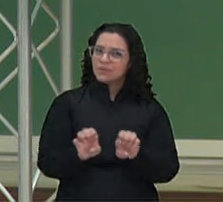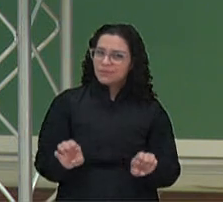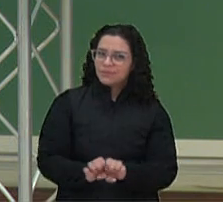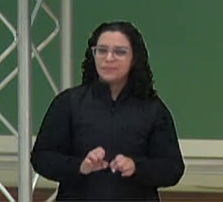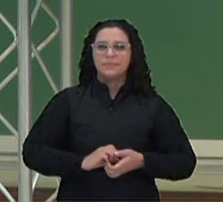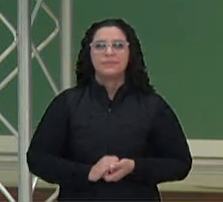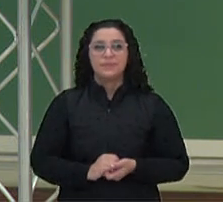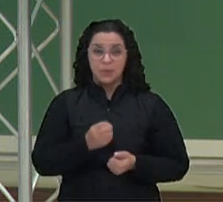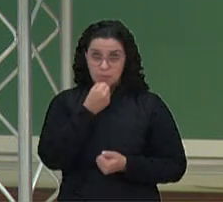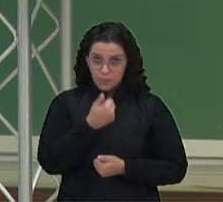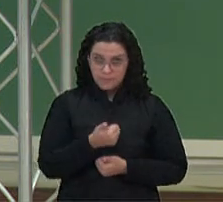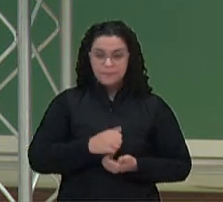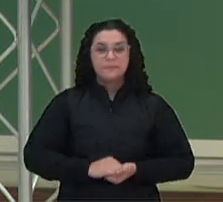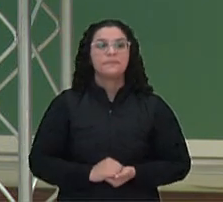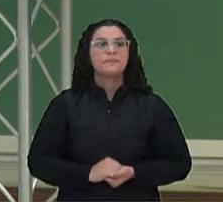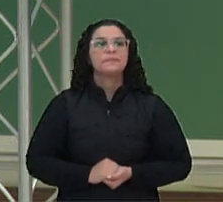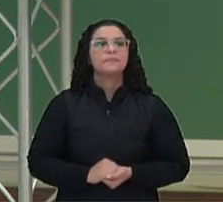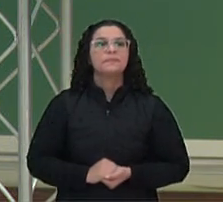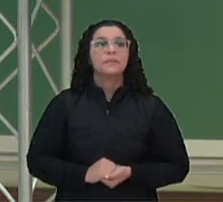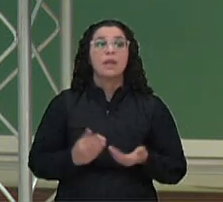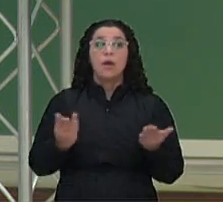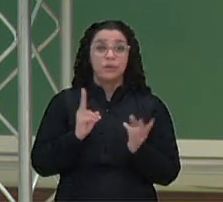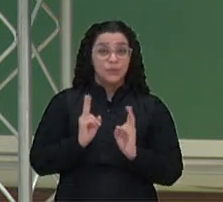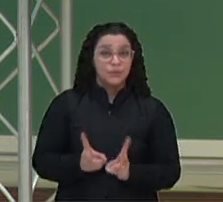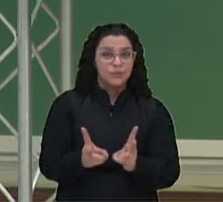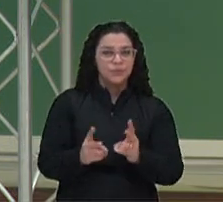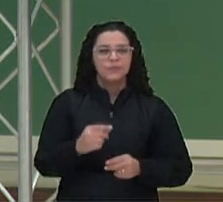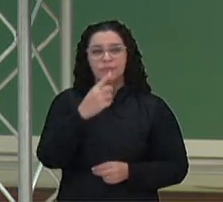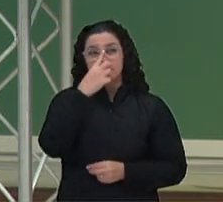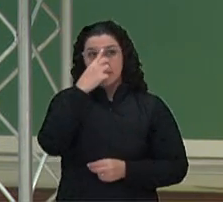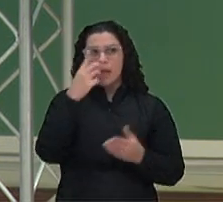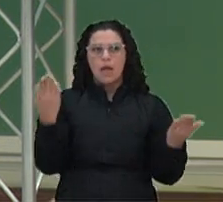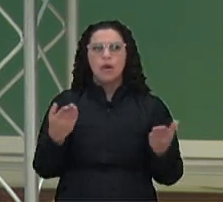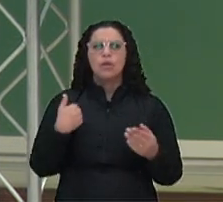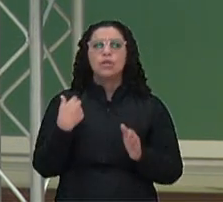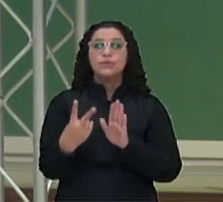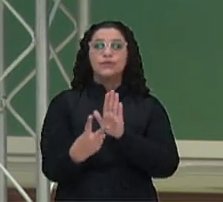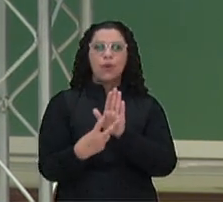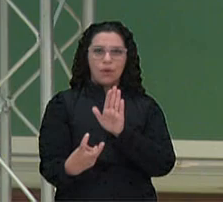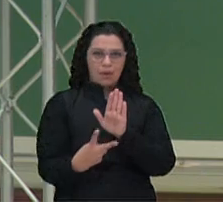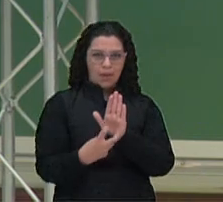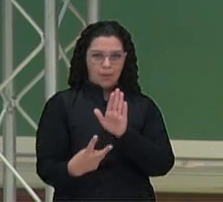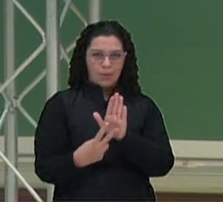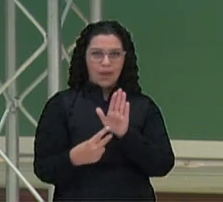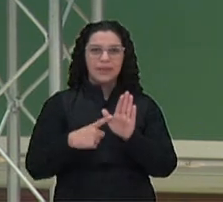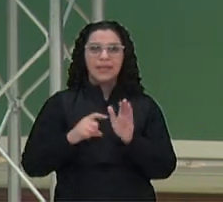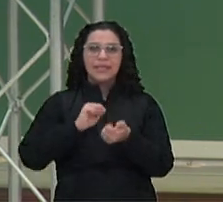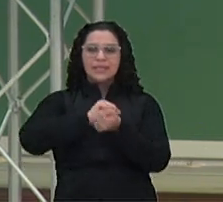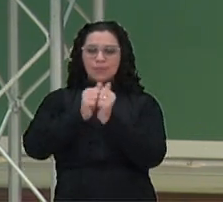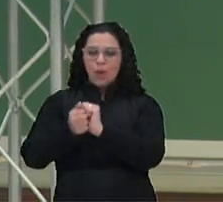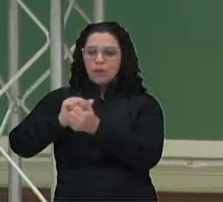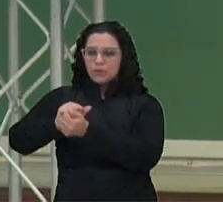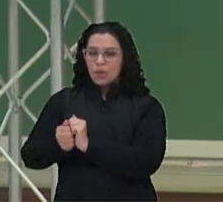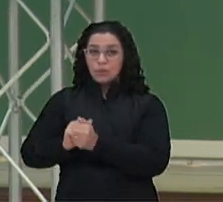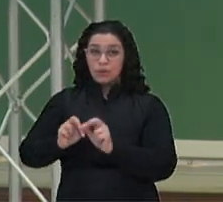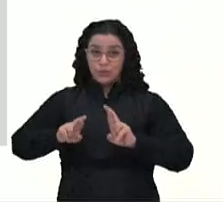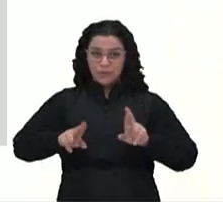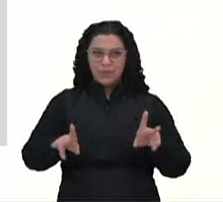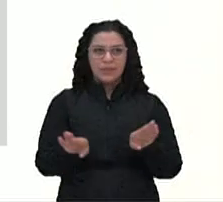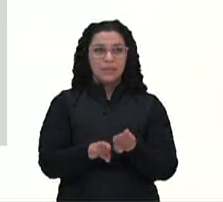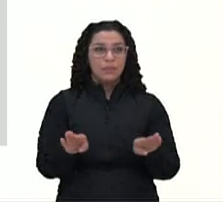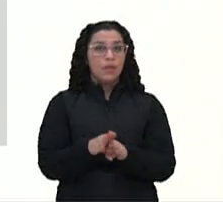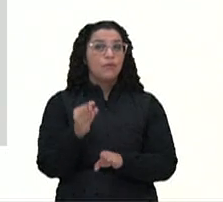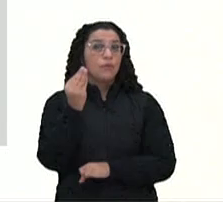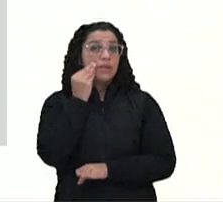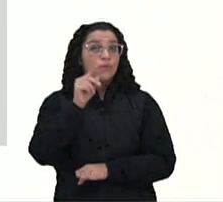estrutura. Tá bom? Vamos seguir aqui, ó. Para mais um vocabulário aqui, nós temos mais três esportes diferentes. Eu vou dar um tempinho para que